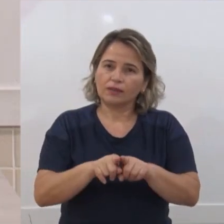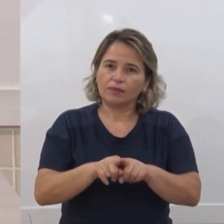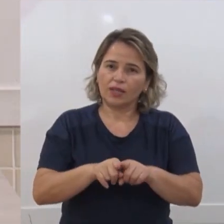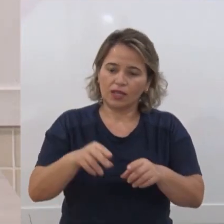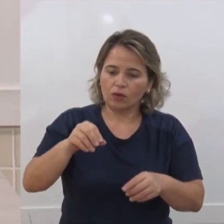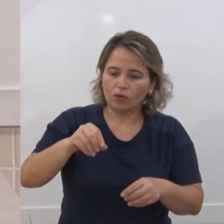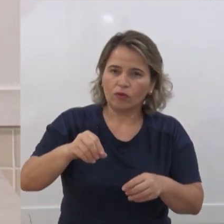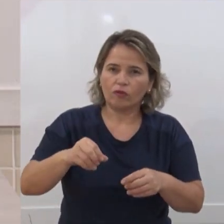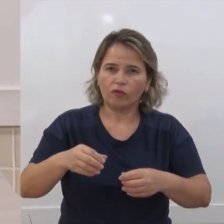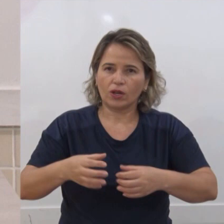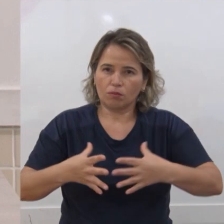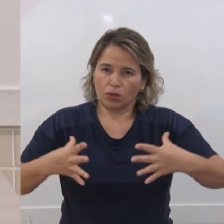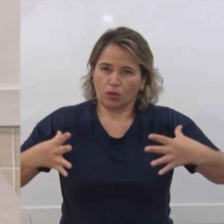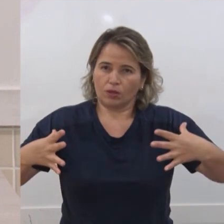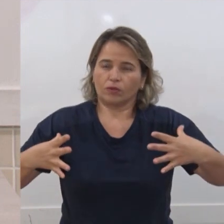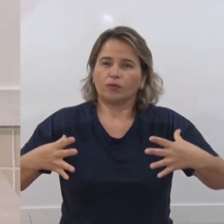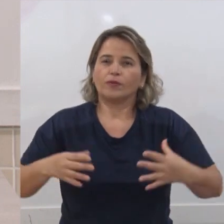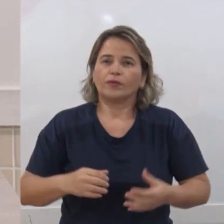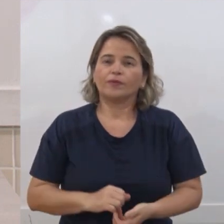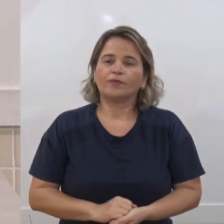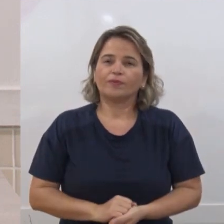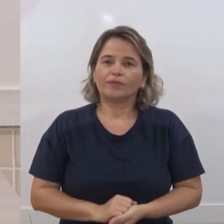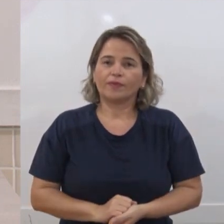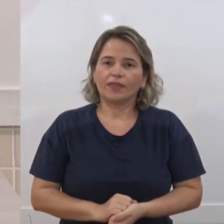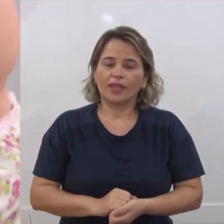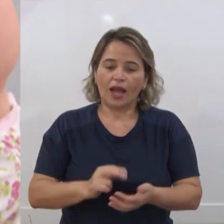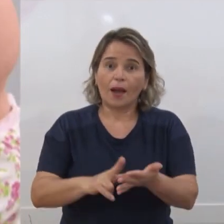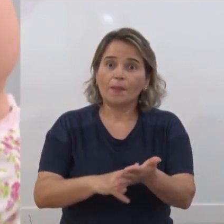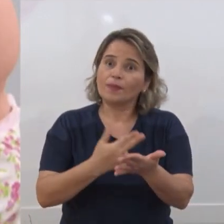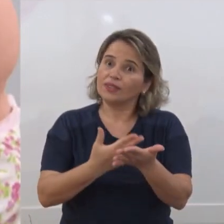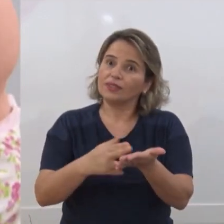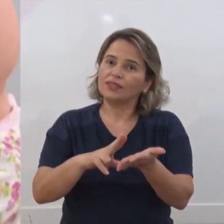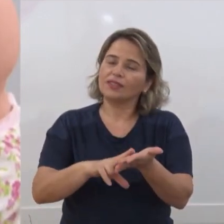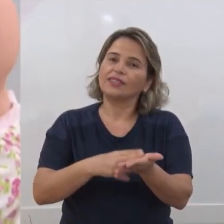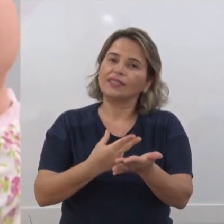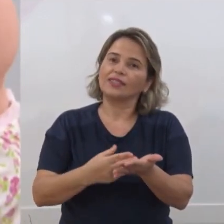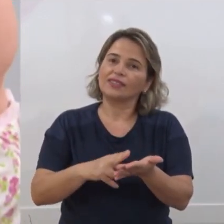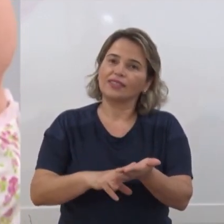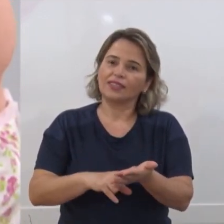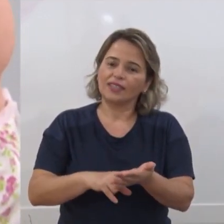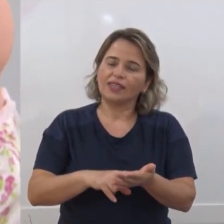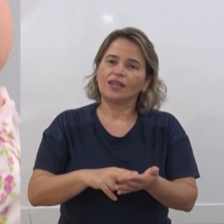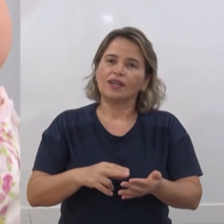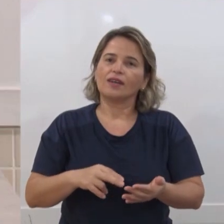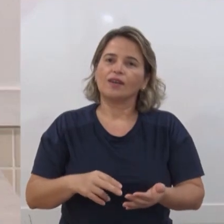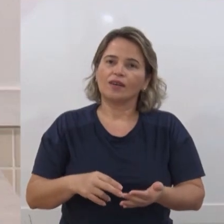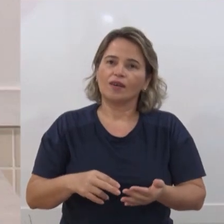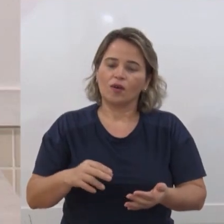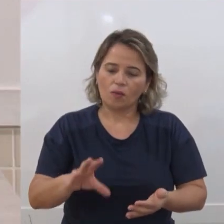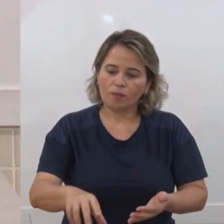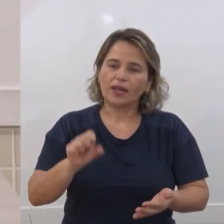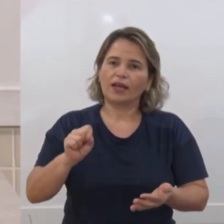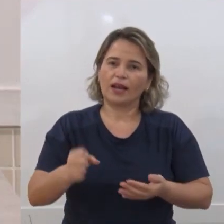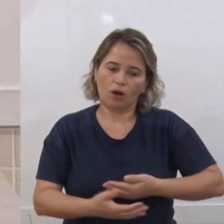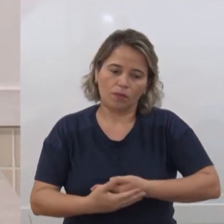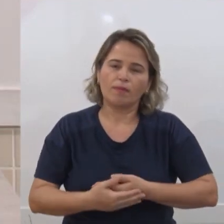a vasilha do fermento. A manteiga, deixa ele pegar a manteiga. Você pode estar usando